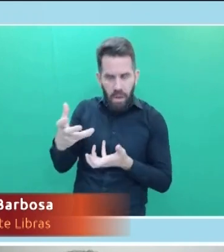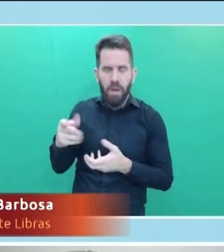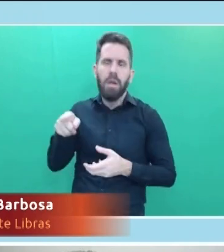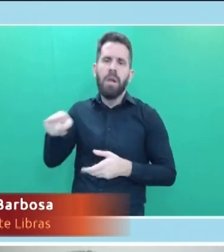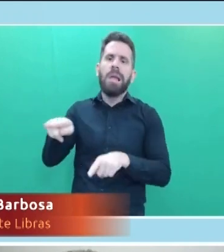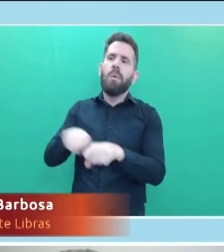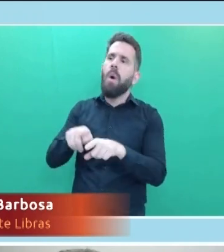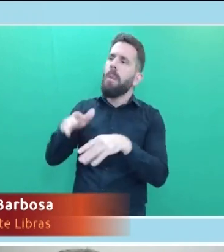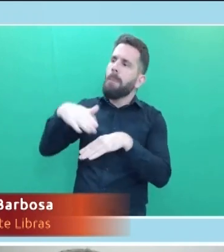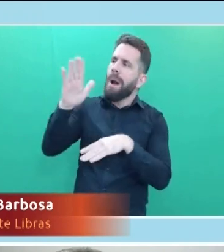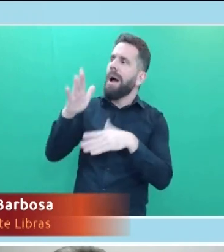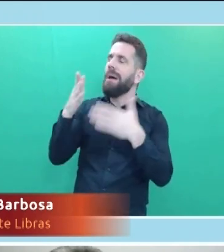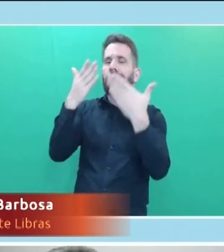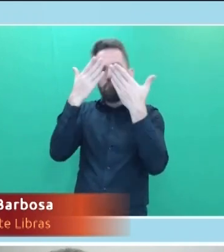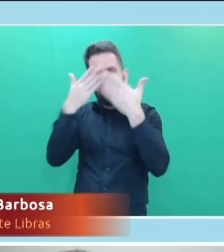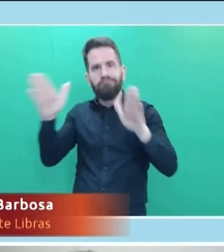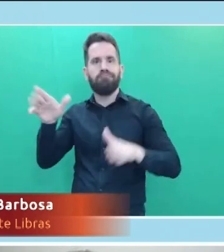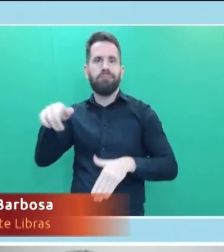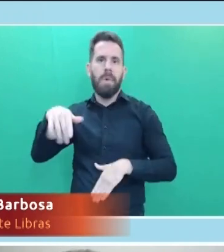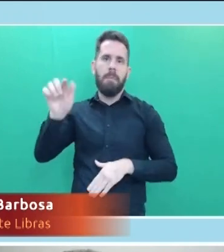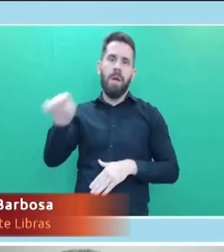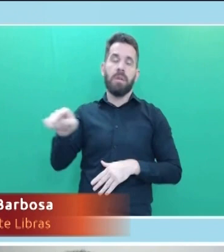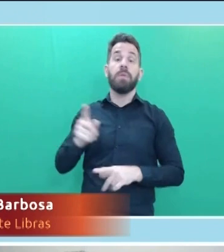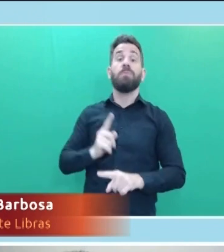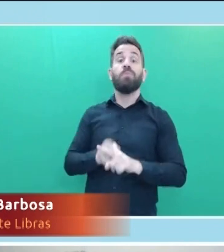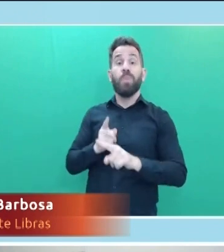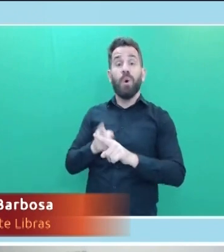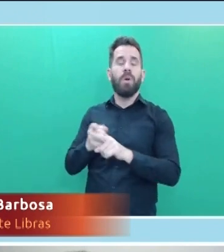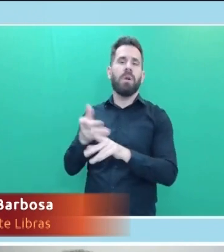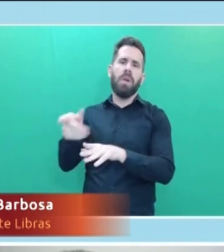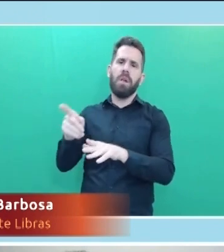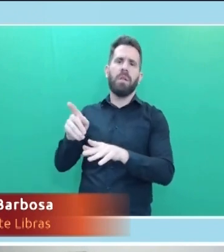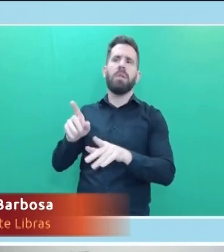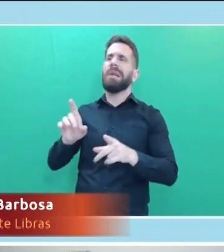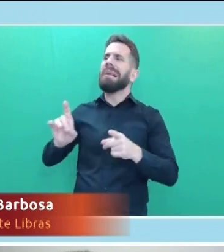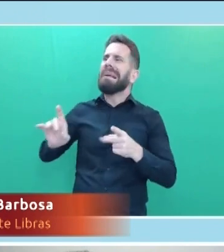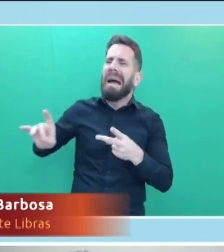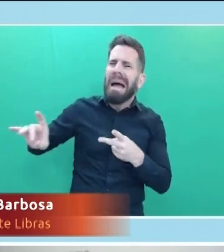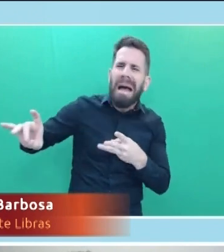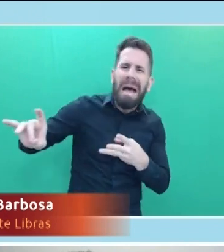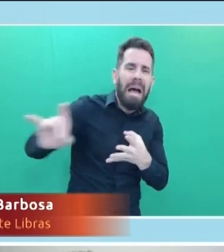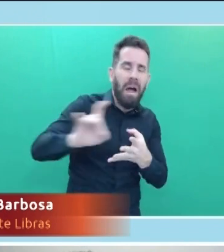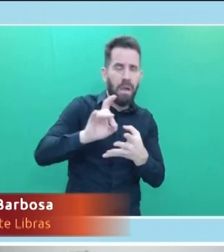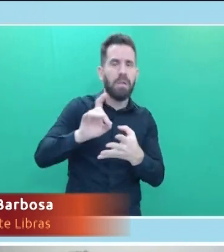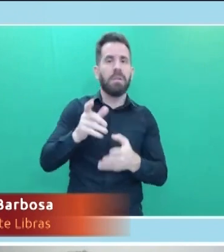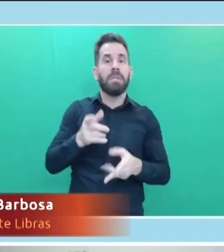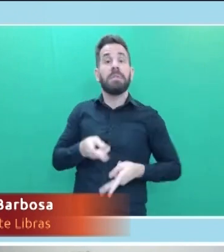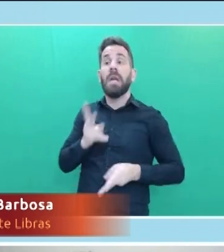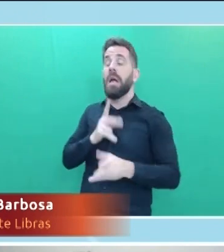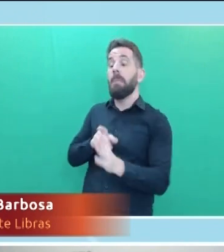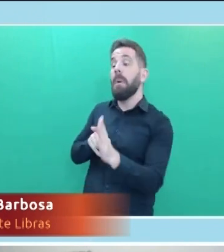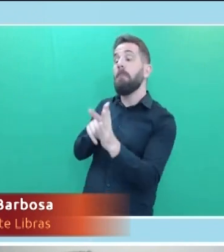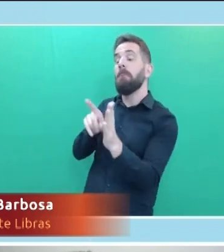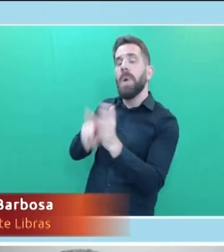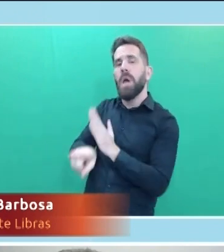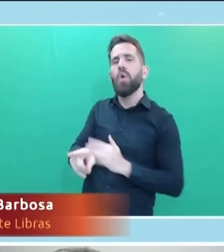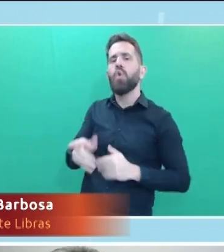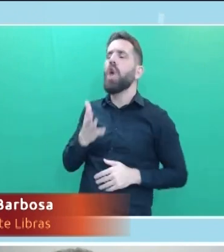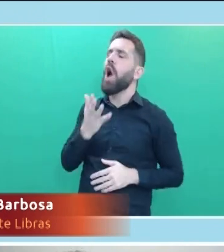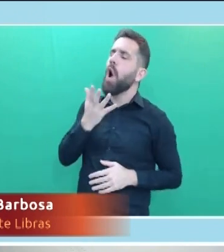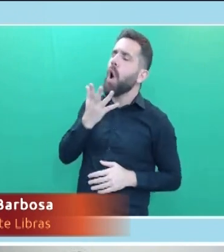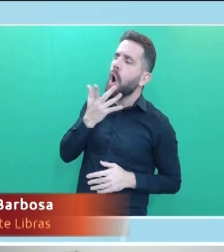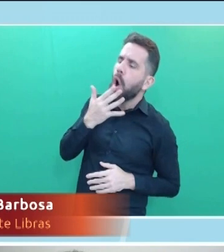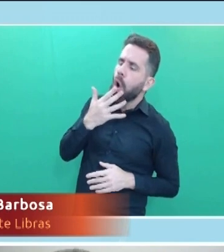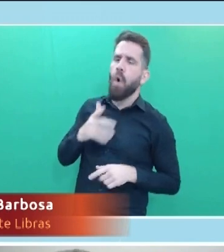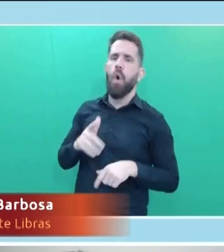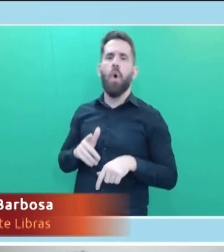aberta, porque em todos os domicílios é perguntado qual é a sua cor ou raça. Então,